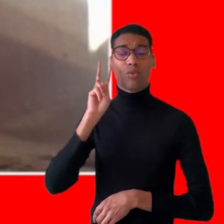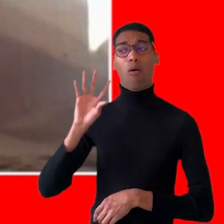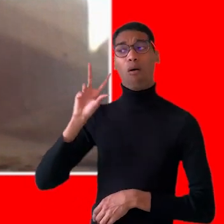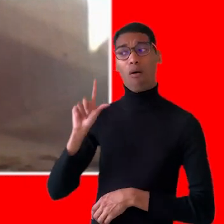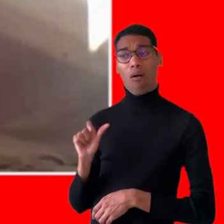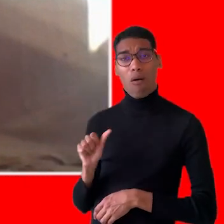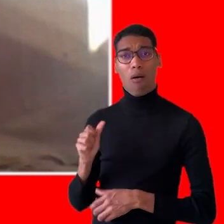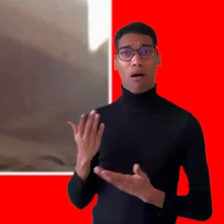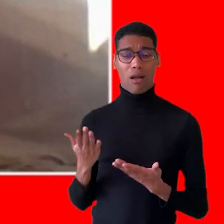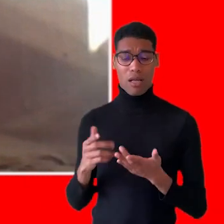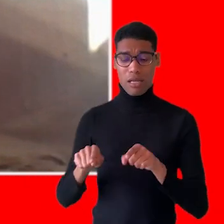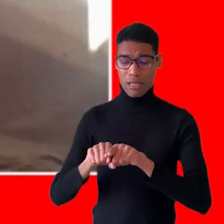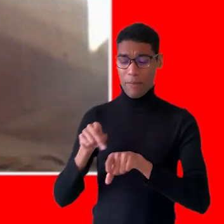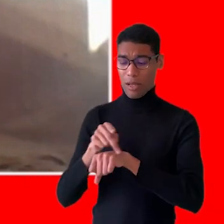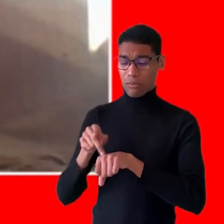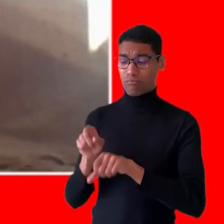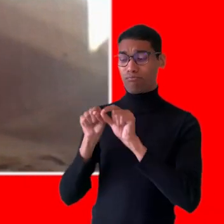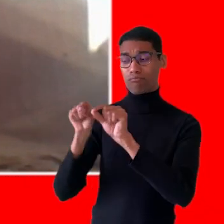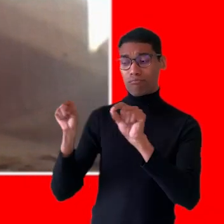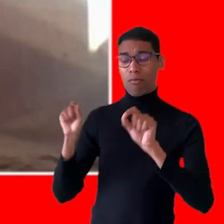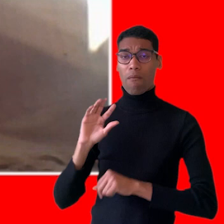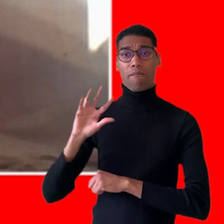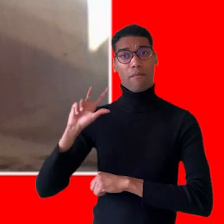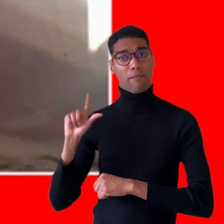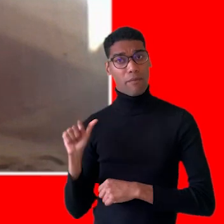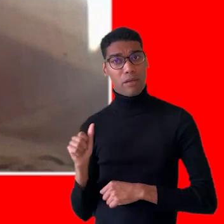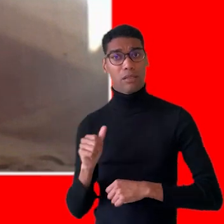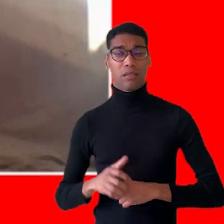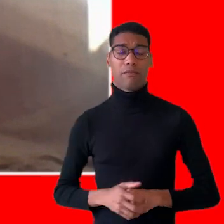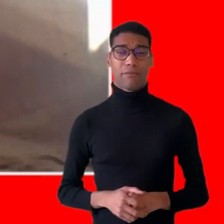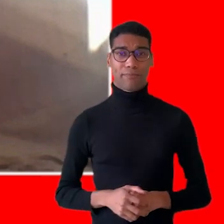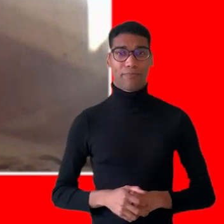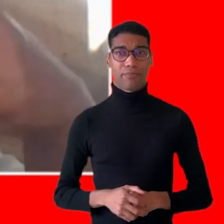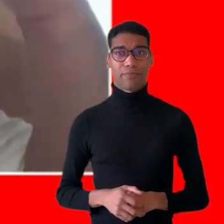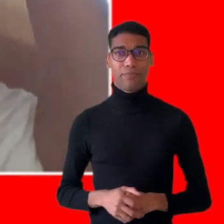histórias da África, dos países africanos,